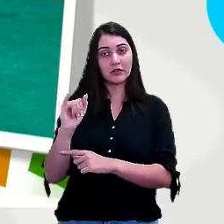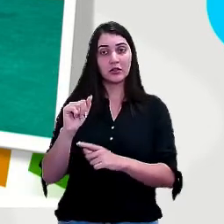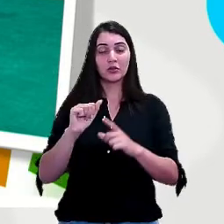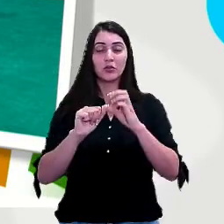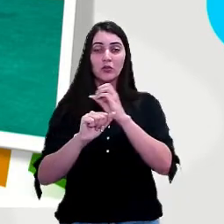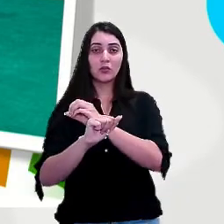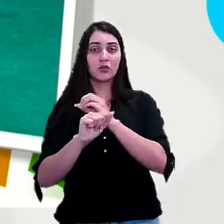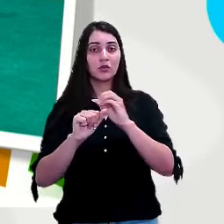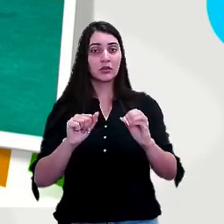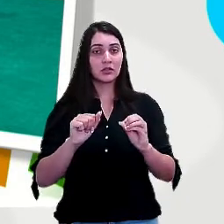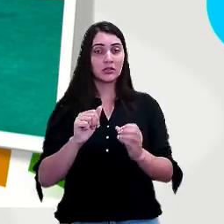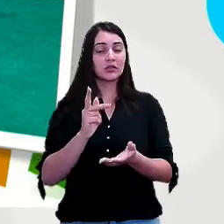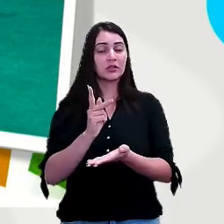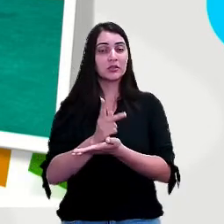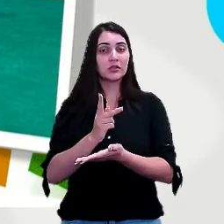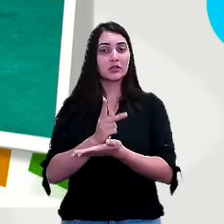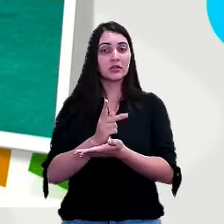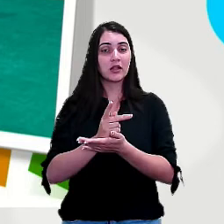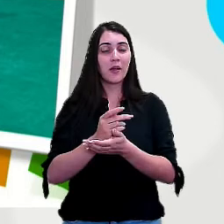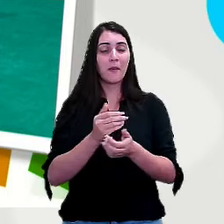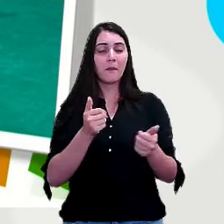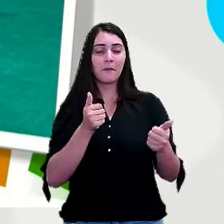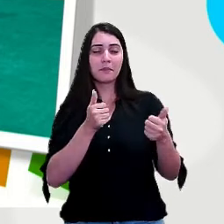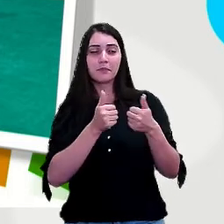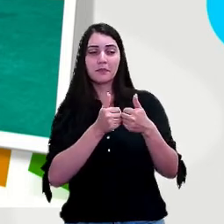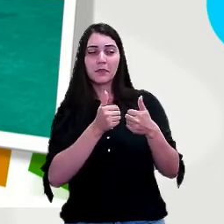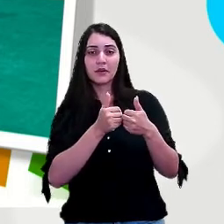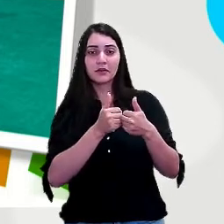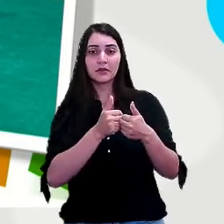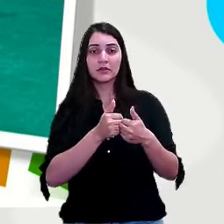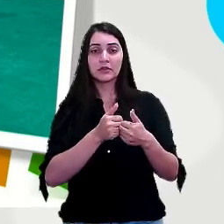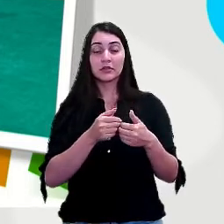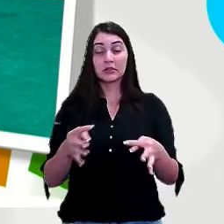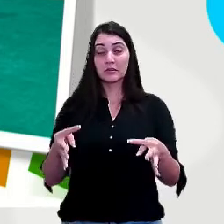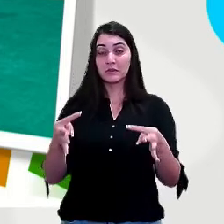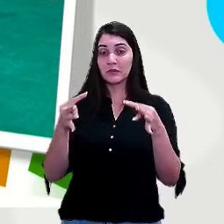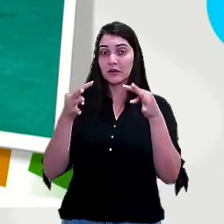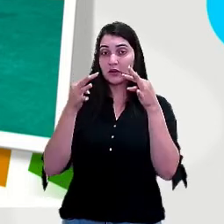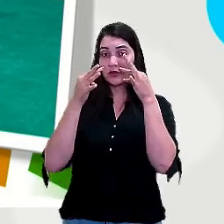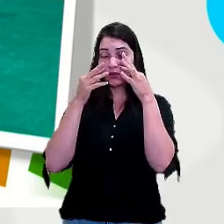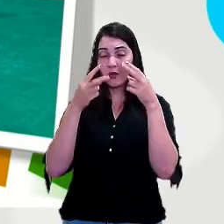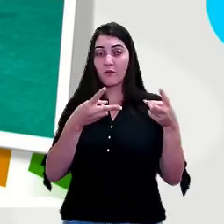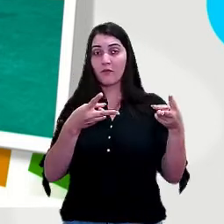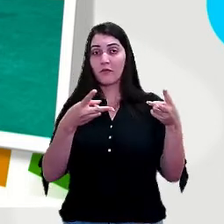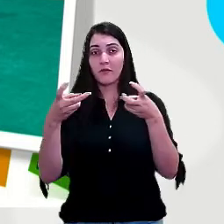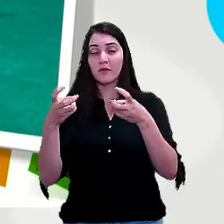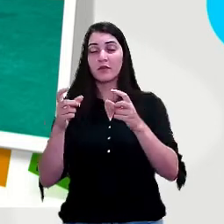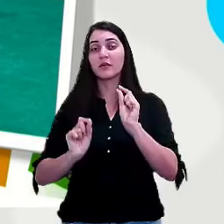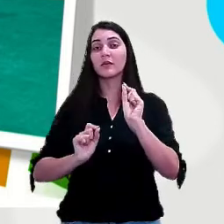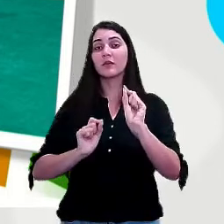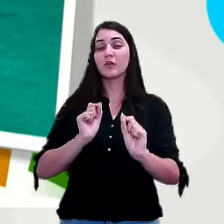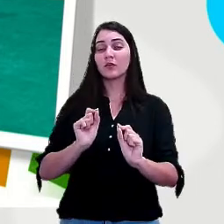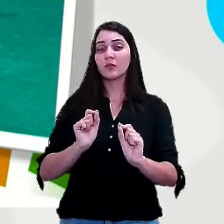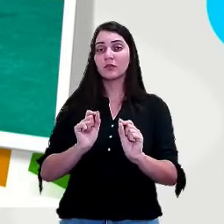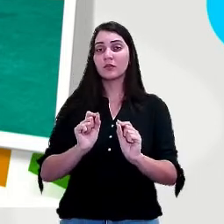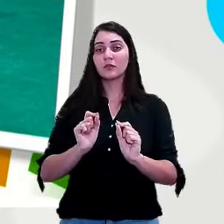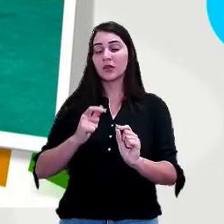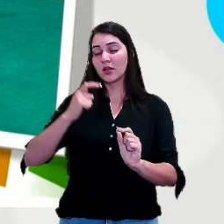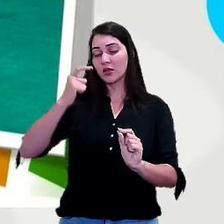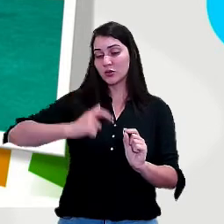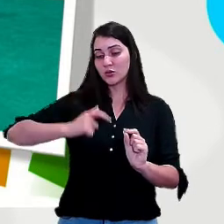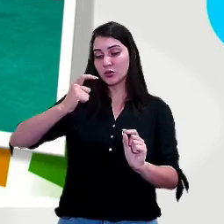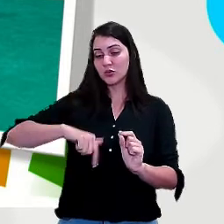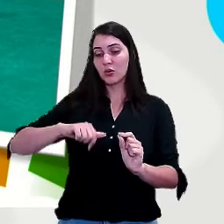Está sempre de mim bem perto. Se prestar atenção, vai perceber. Eu sou